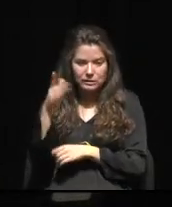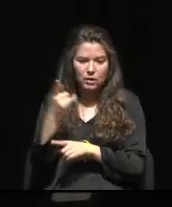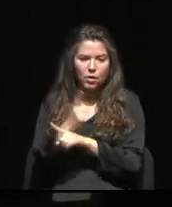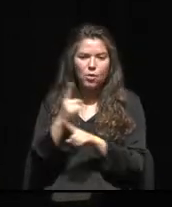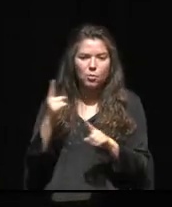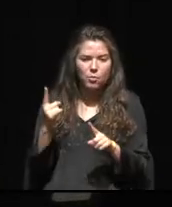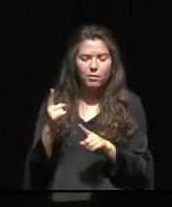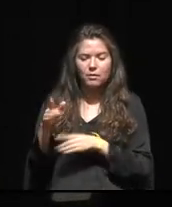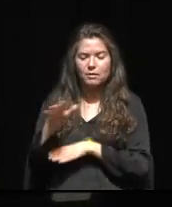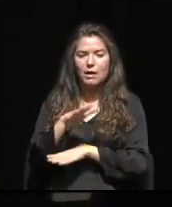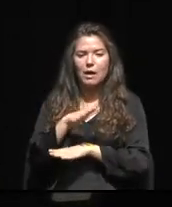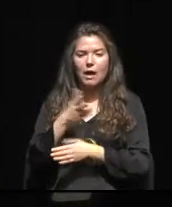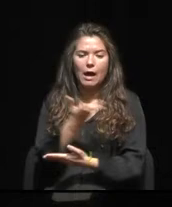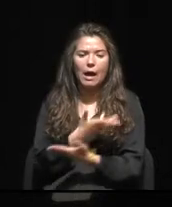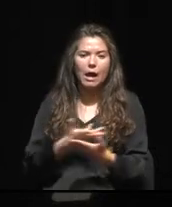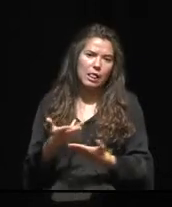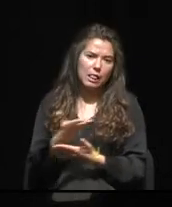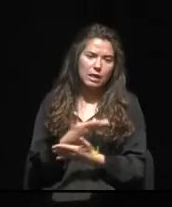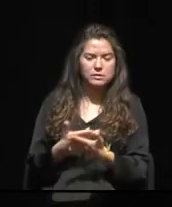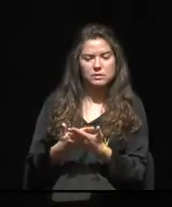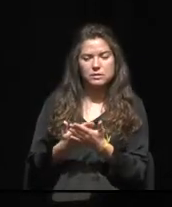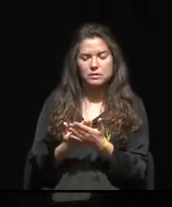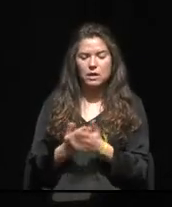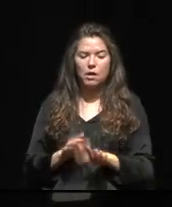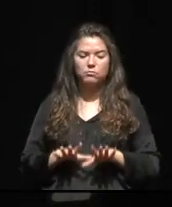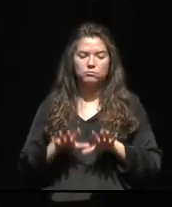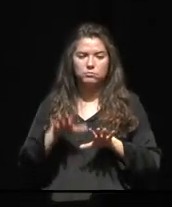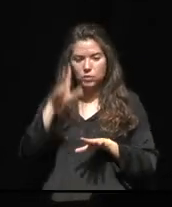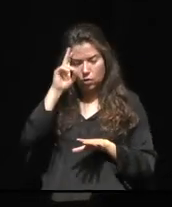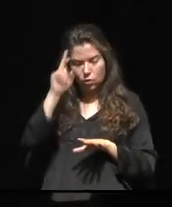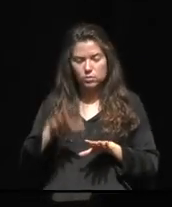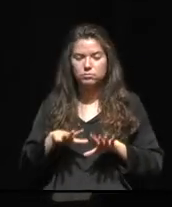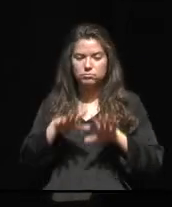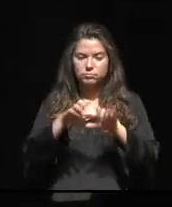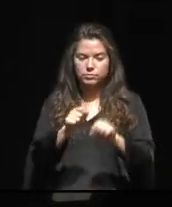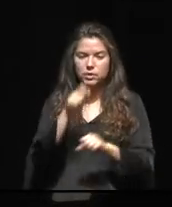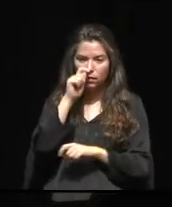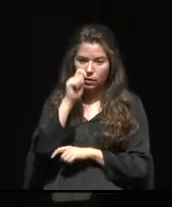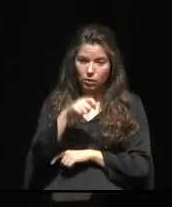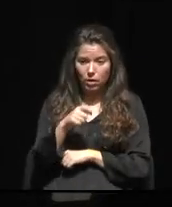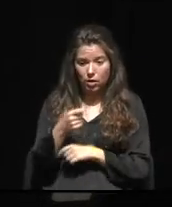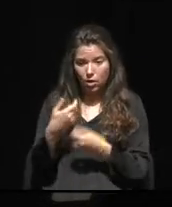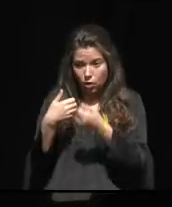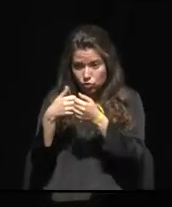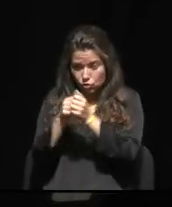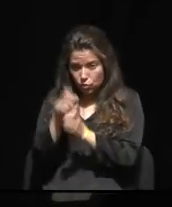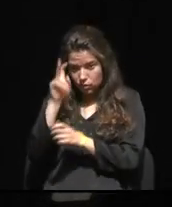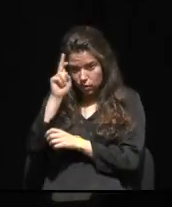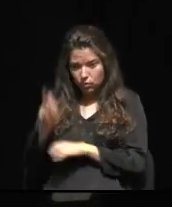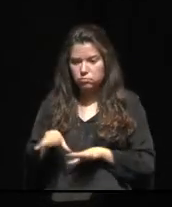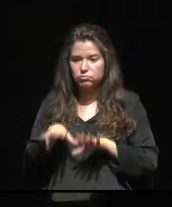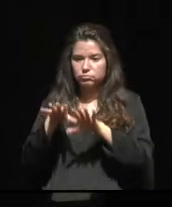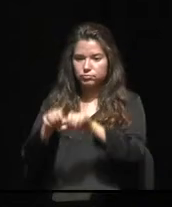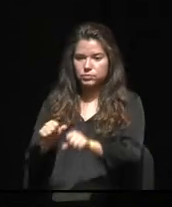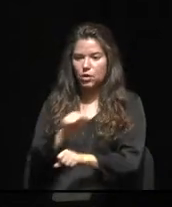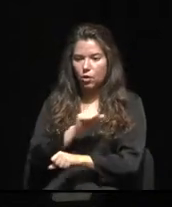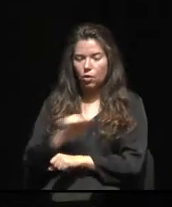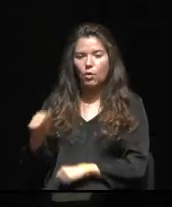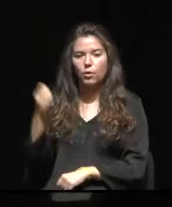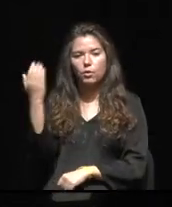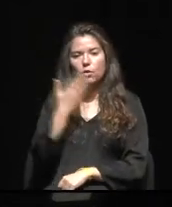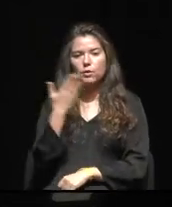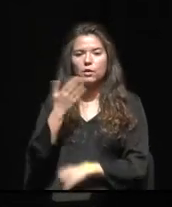relação à invasão Rússia da Ucrânia ou instrumentalmente que a Rússia invadiu violando o direito